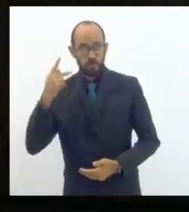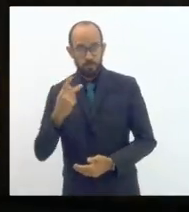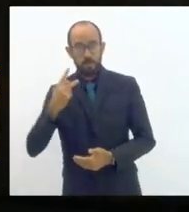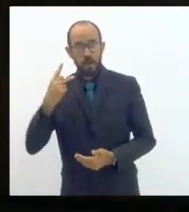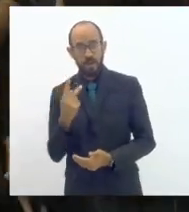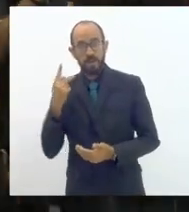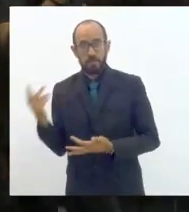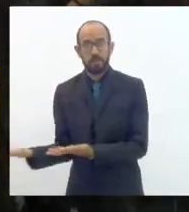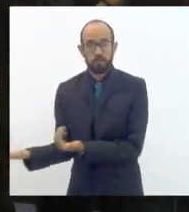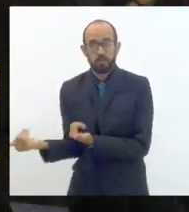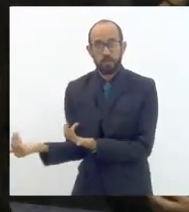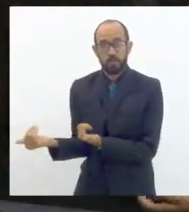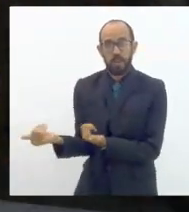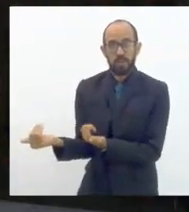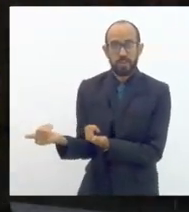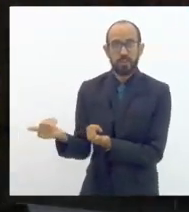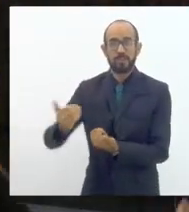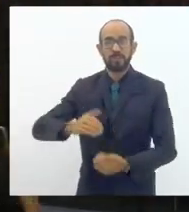eu, Parlamento